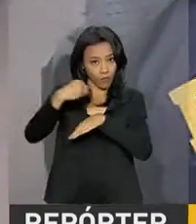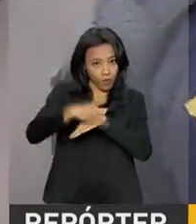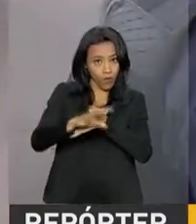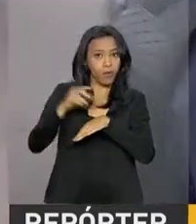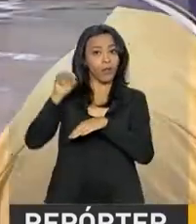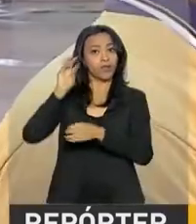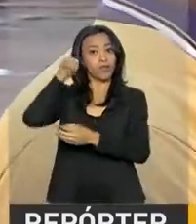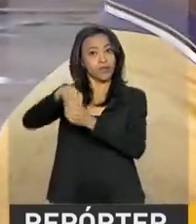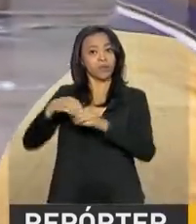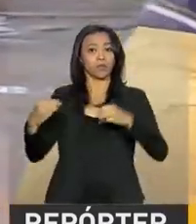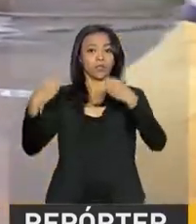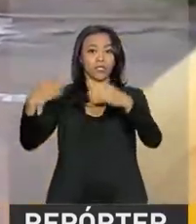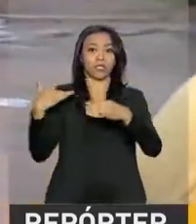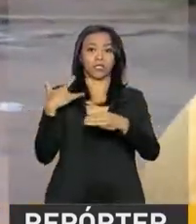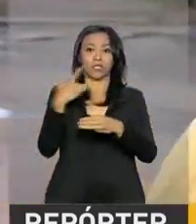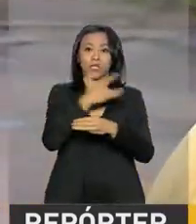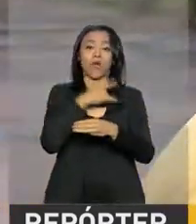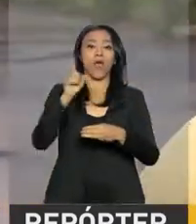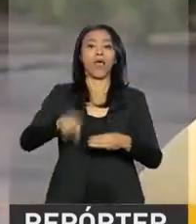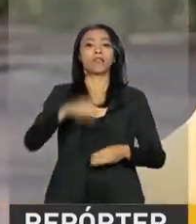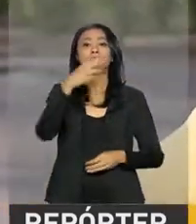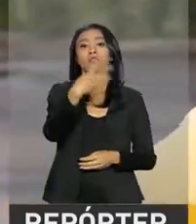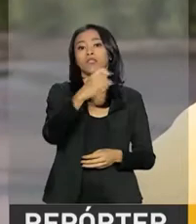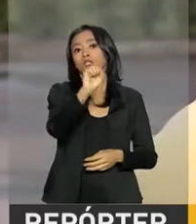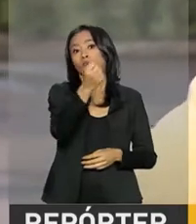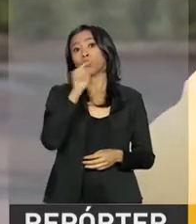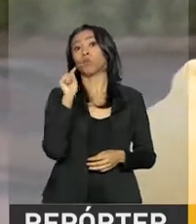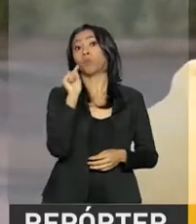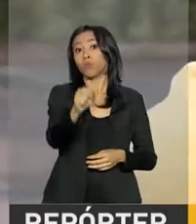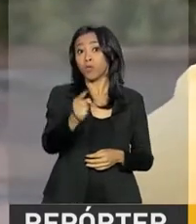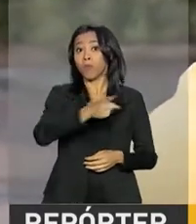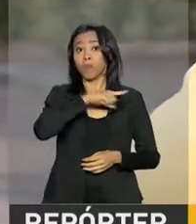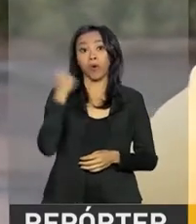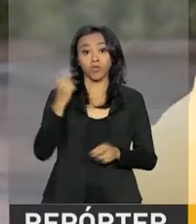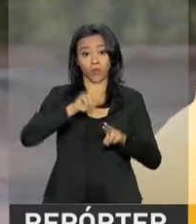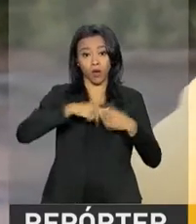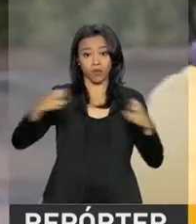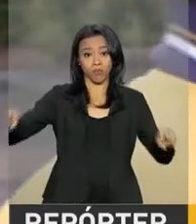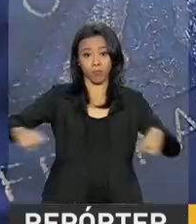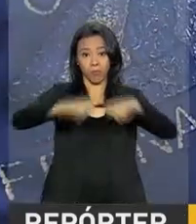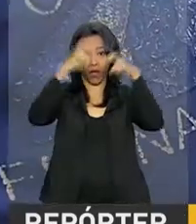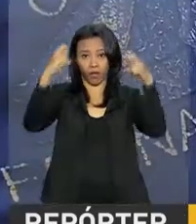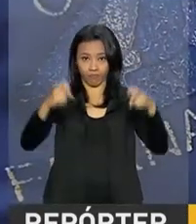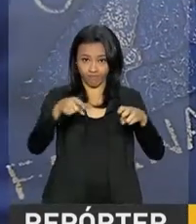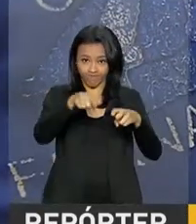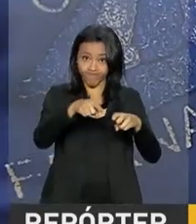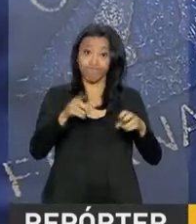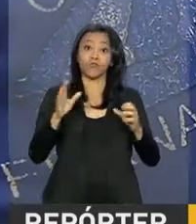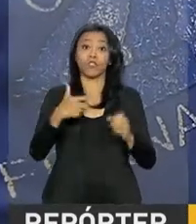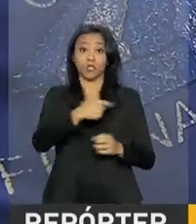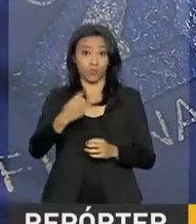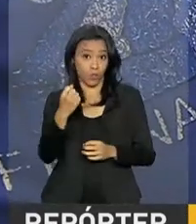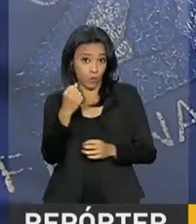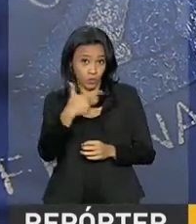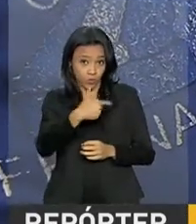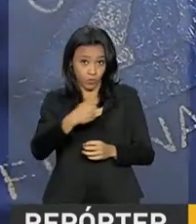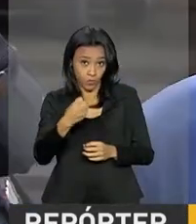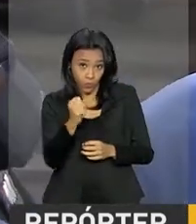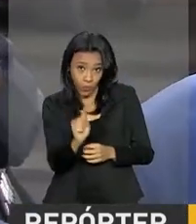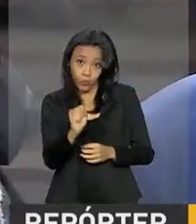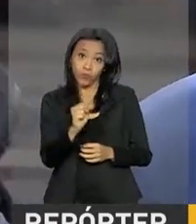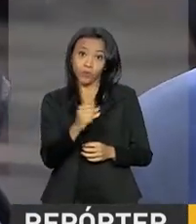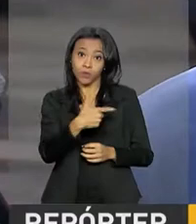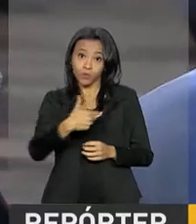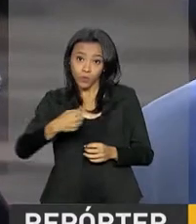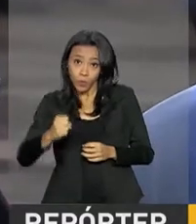da saúde foram 38 mil mortes por acidentes de trânsito em 2008 já em 2017 esse número